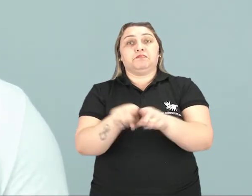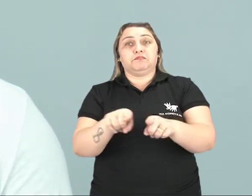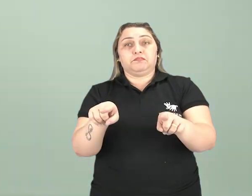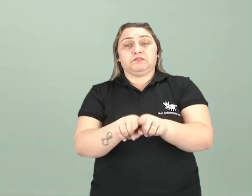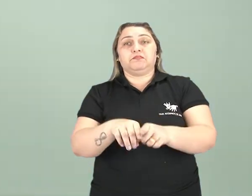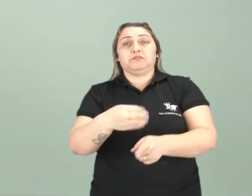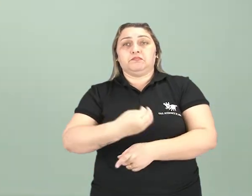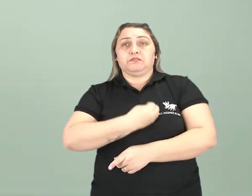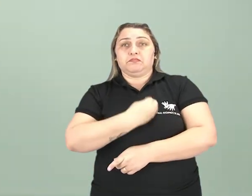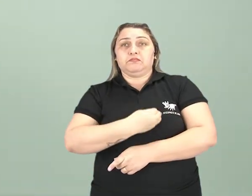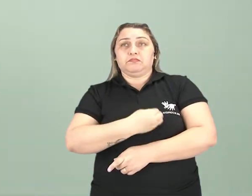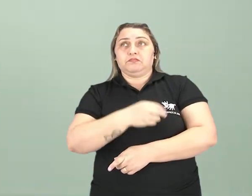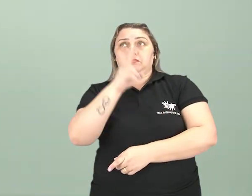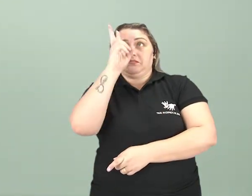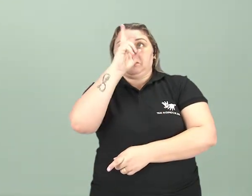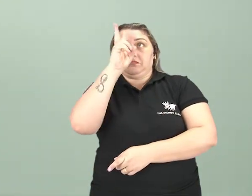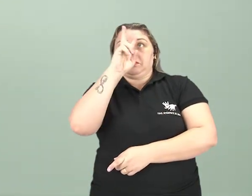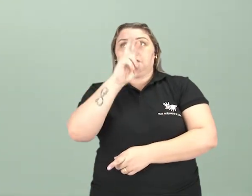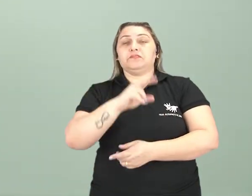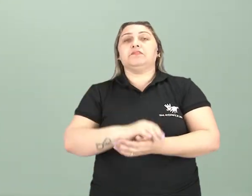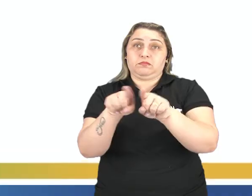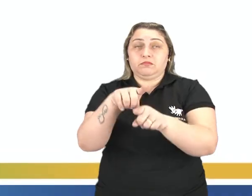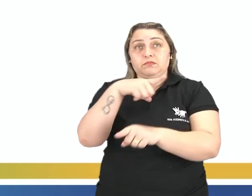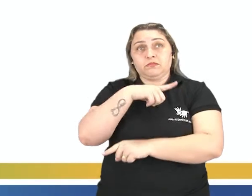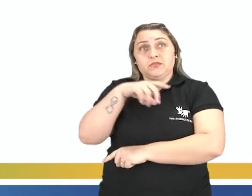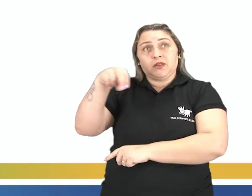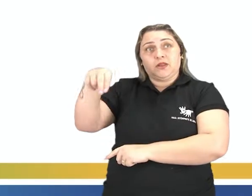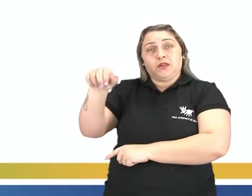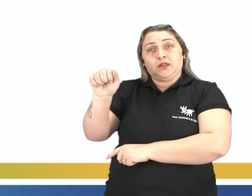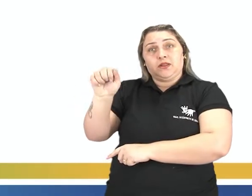ele também está contando ali a história, tá?